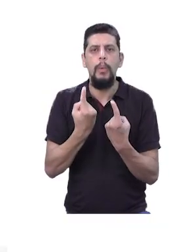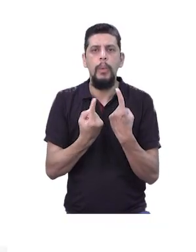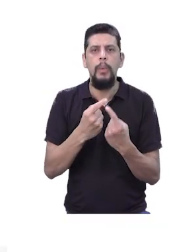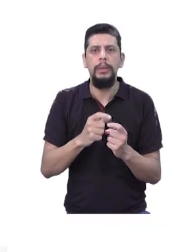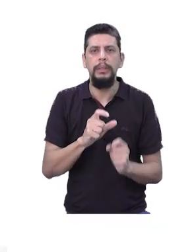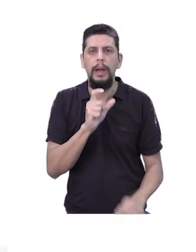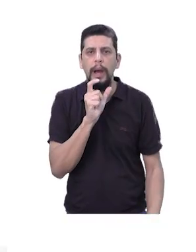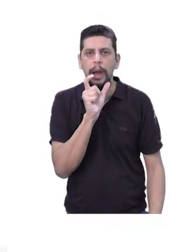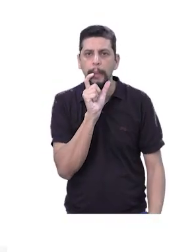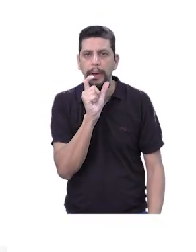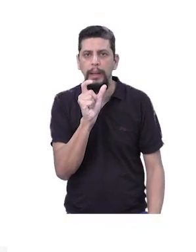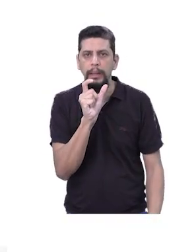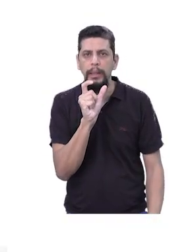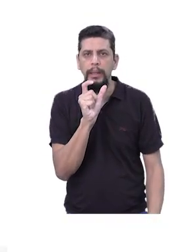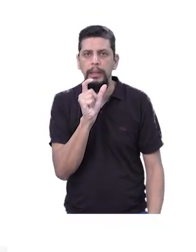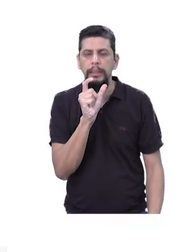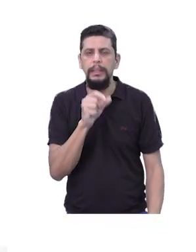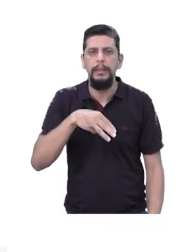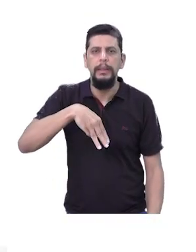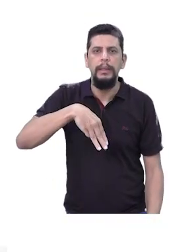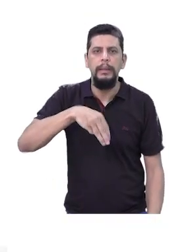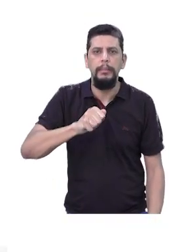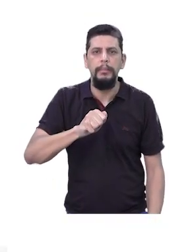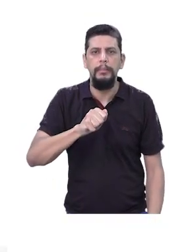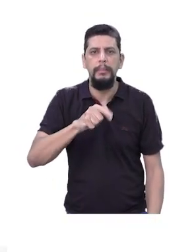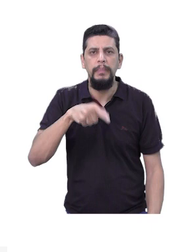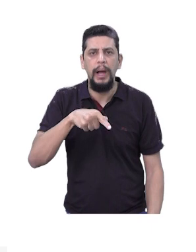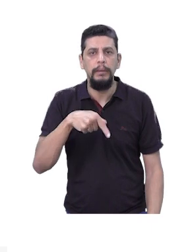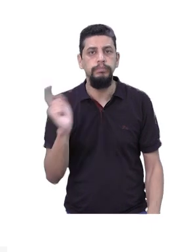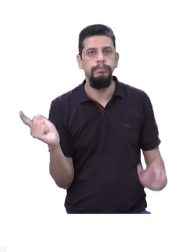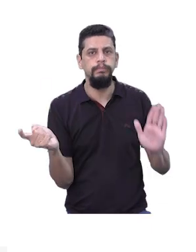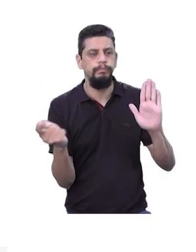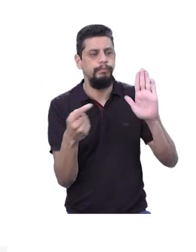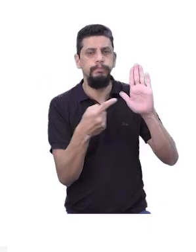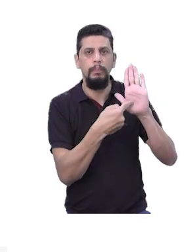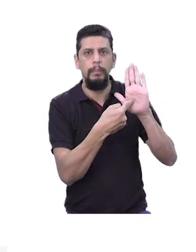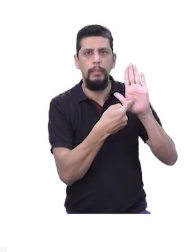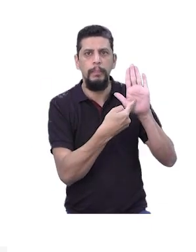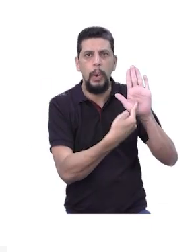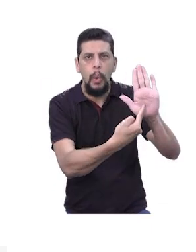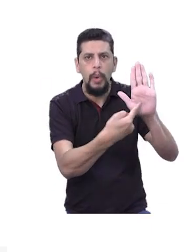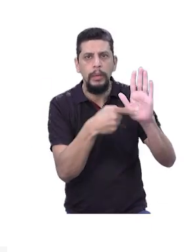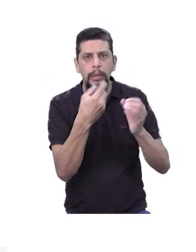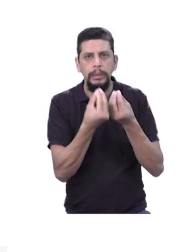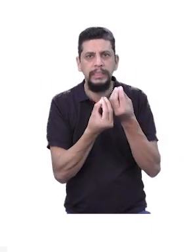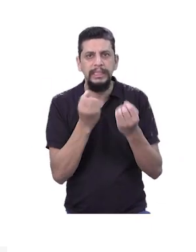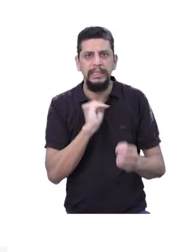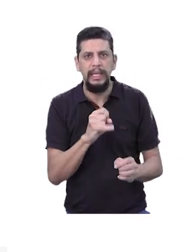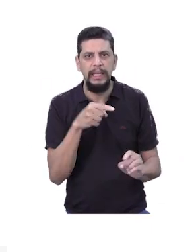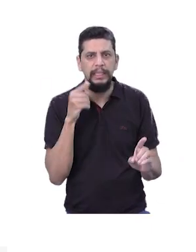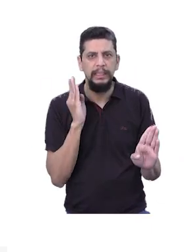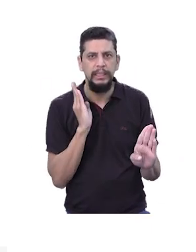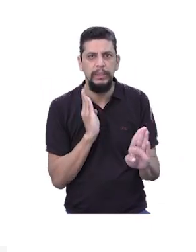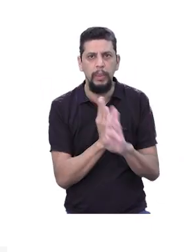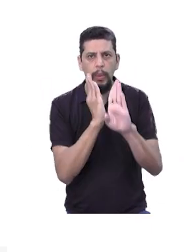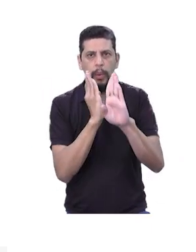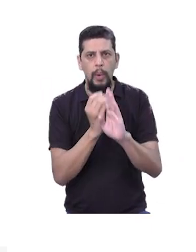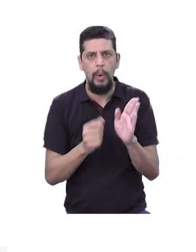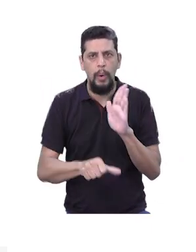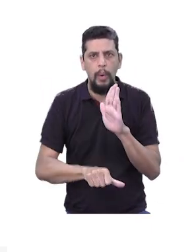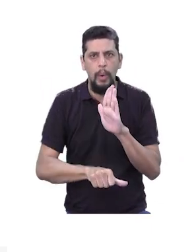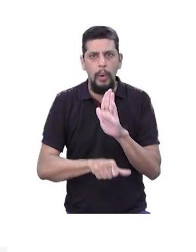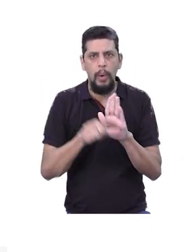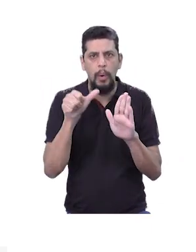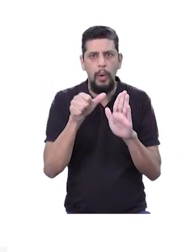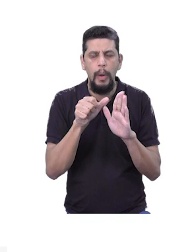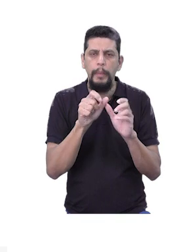A sílaba má lá no caça-palavras. Vai lá na tela e coloca o dedinho lá. Vamos ver se eles encontram. Aí eu acho.